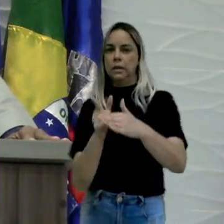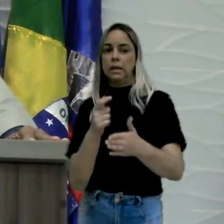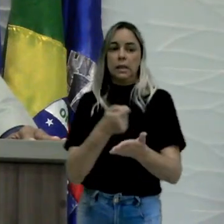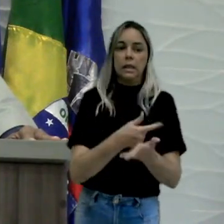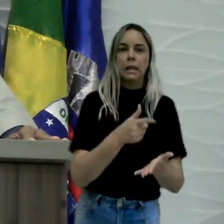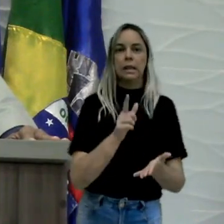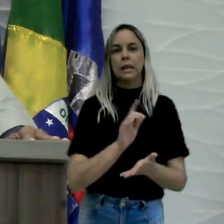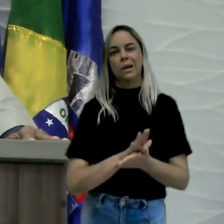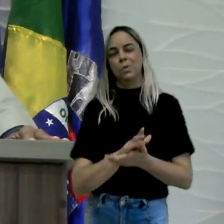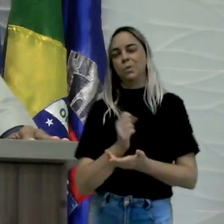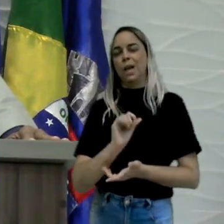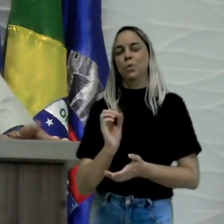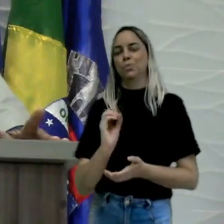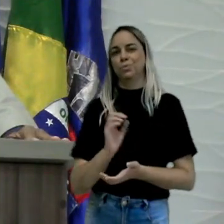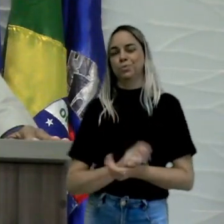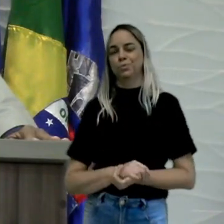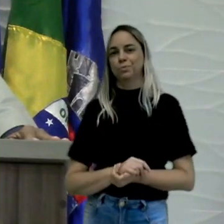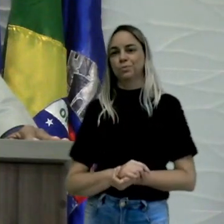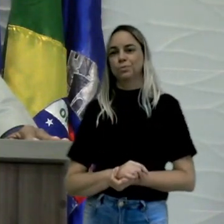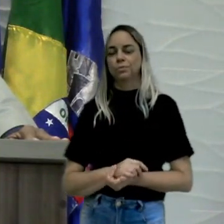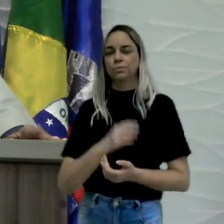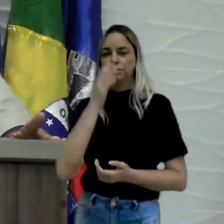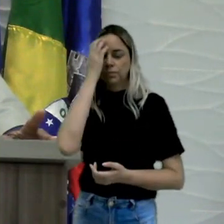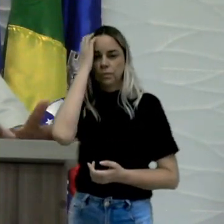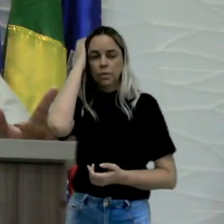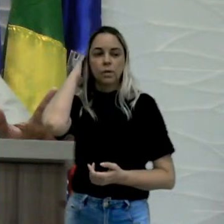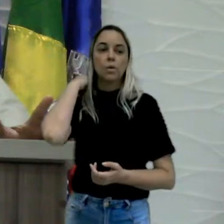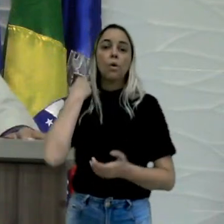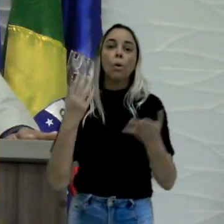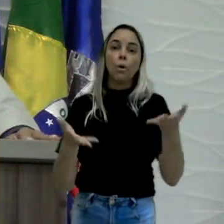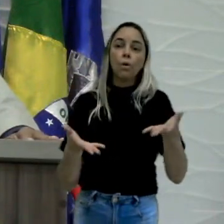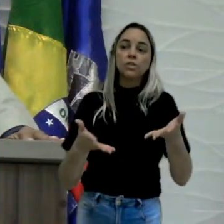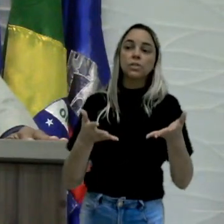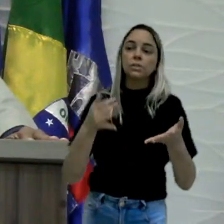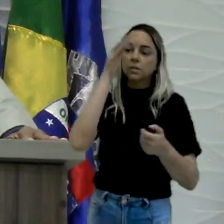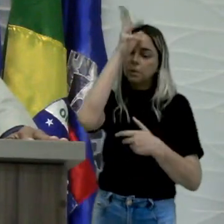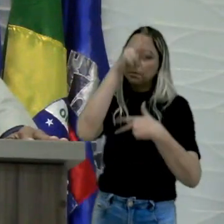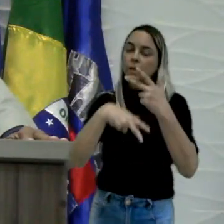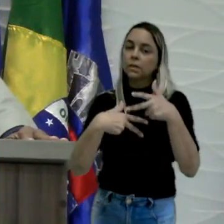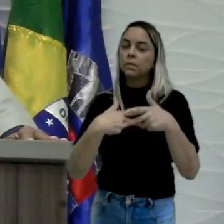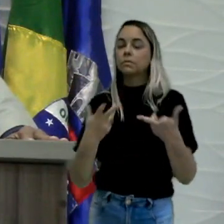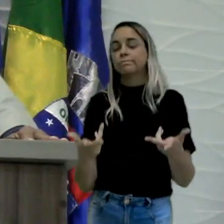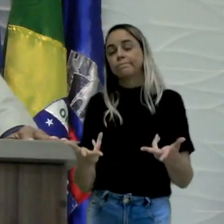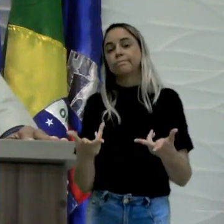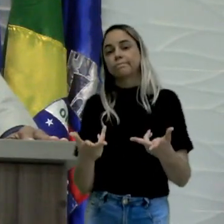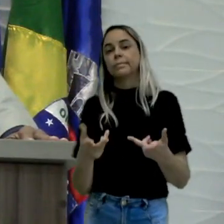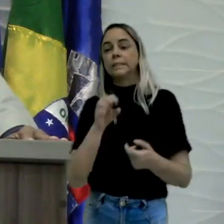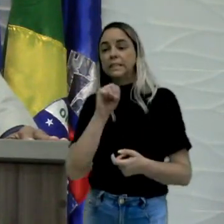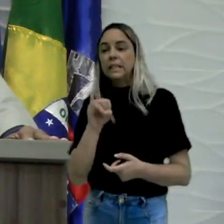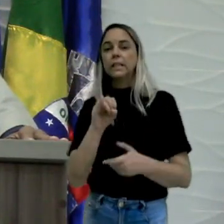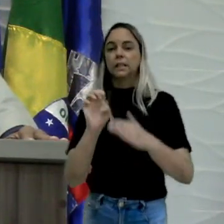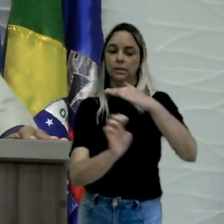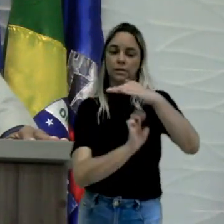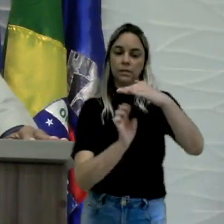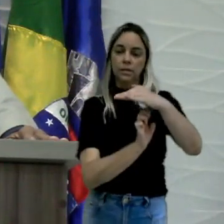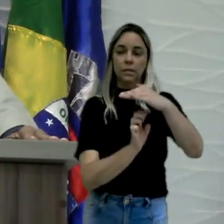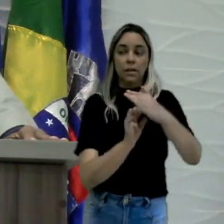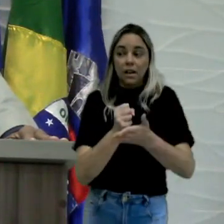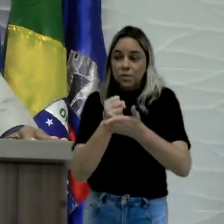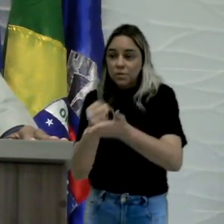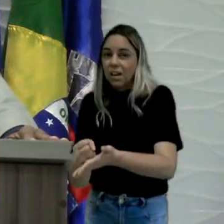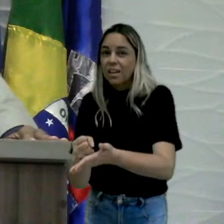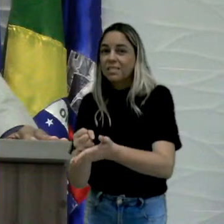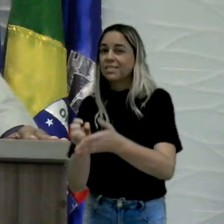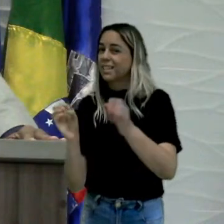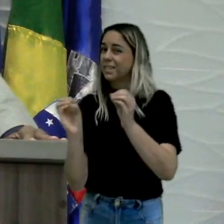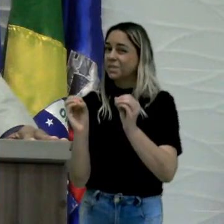hoje, a população de São Bento, hoje, se um empresário não ajudar, ou o prefeito também não correr